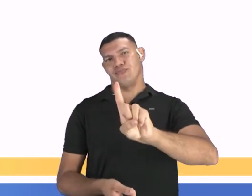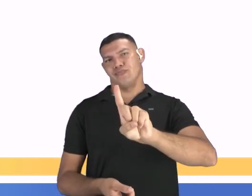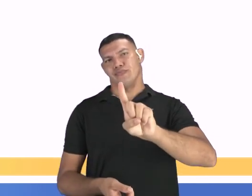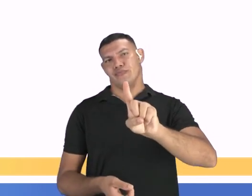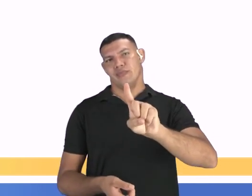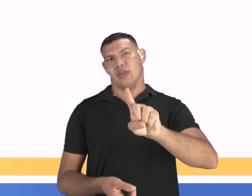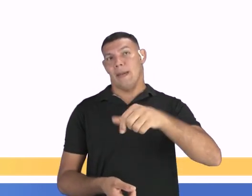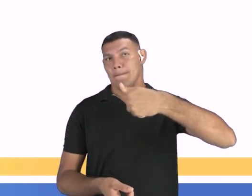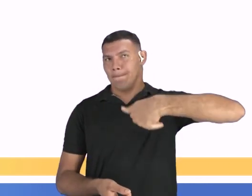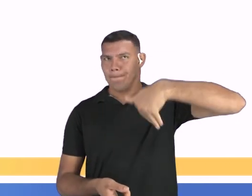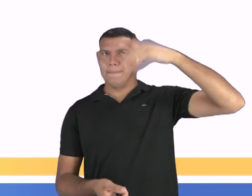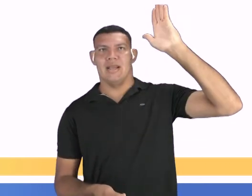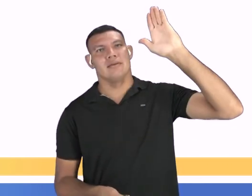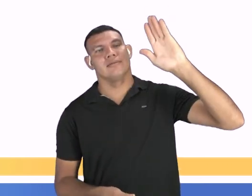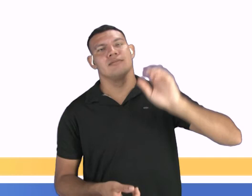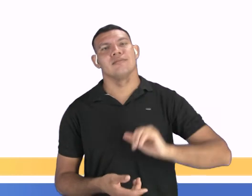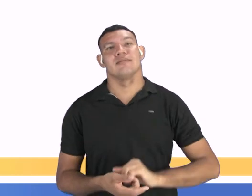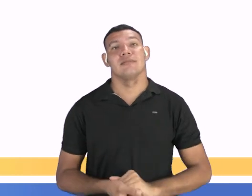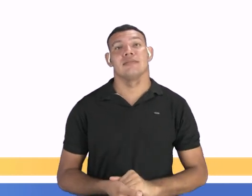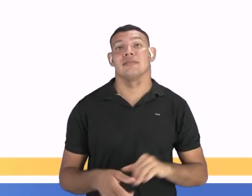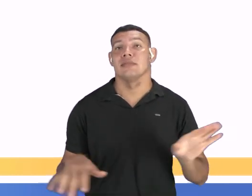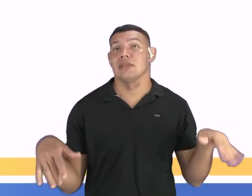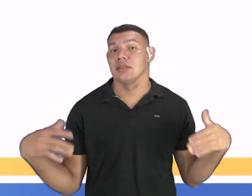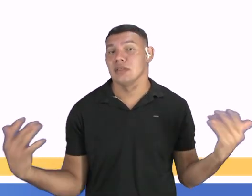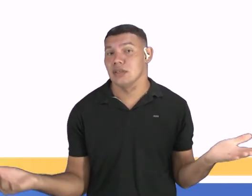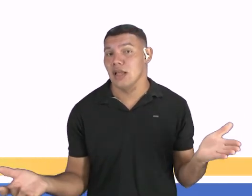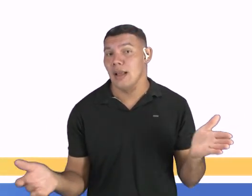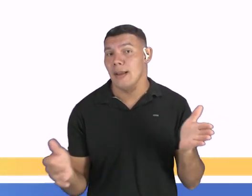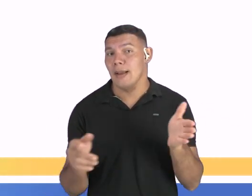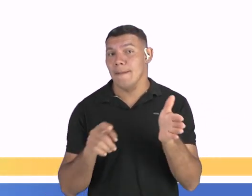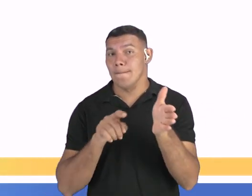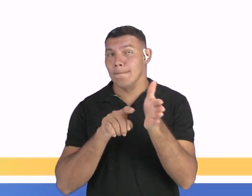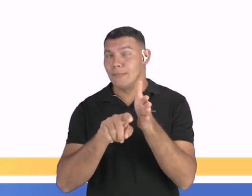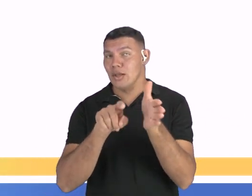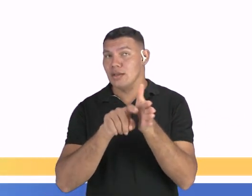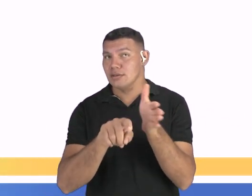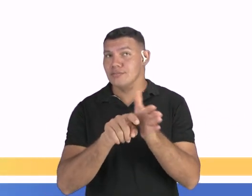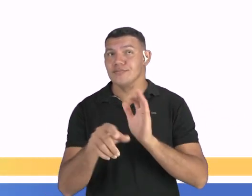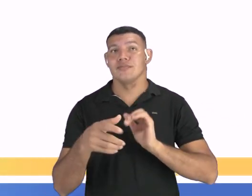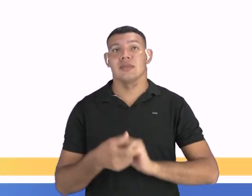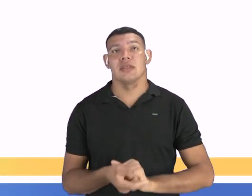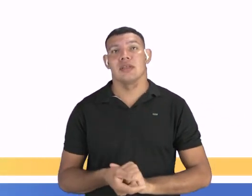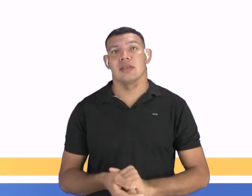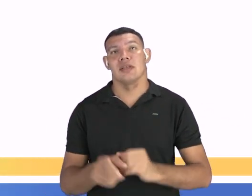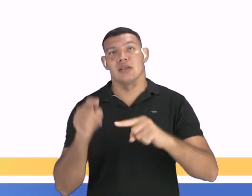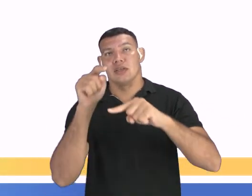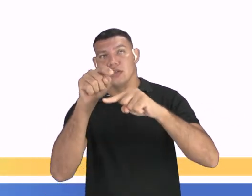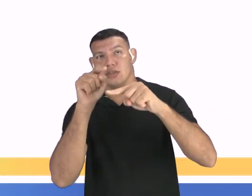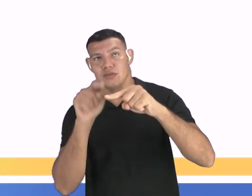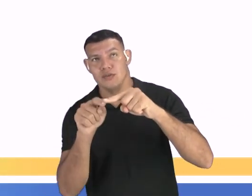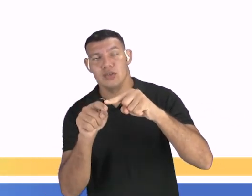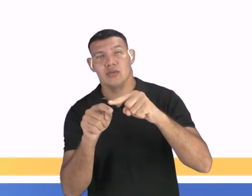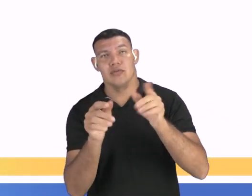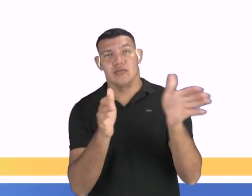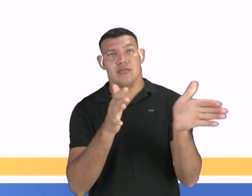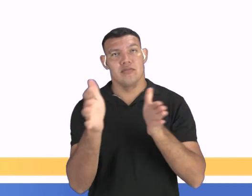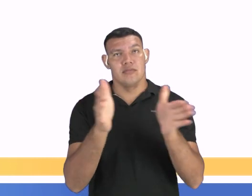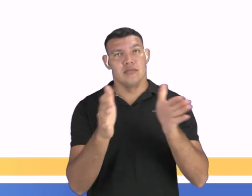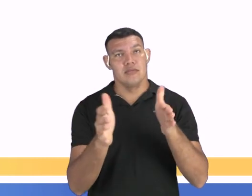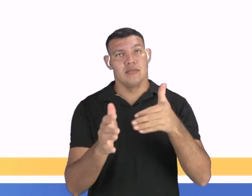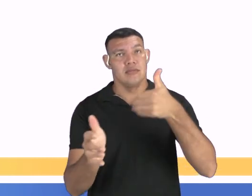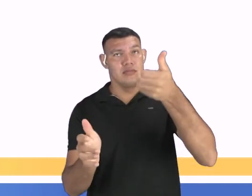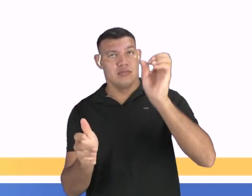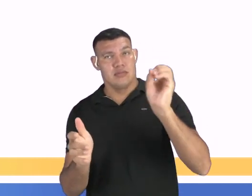certo? Então, quando a questão pergunta quem são os divisores compreendidos entre 10